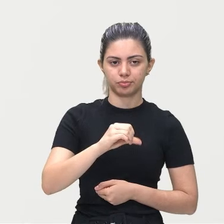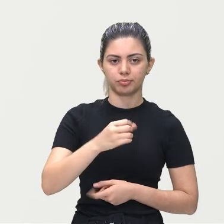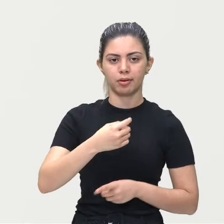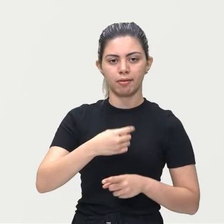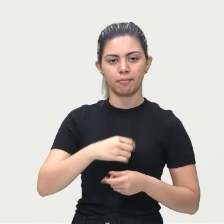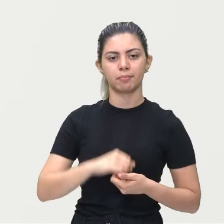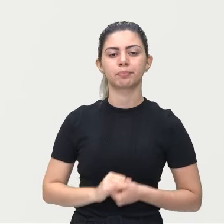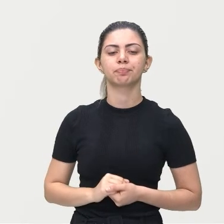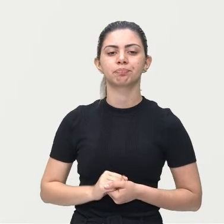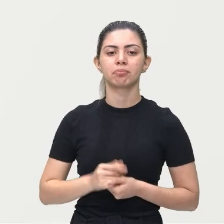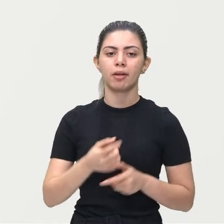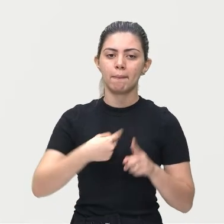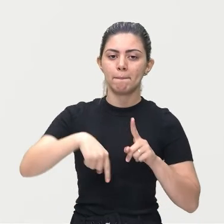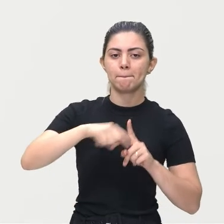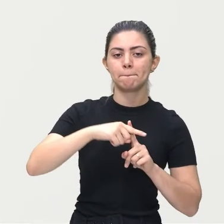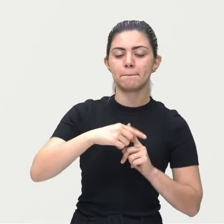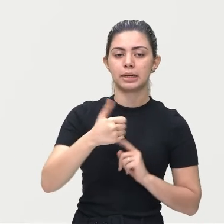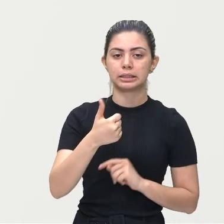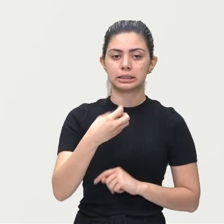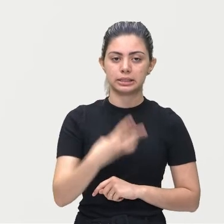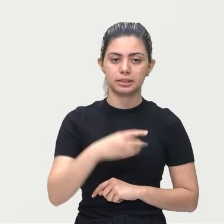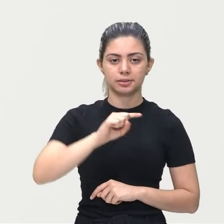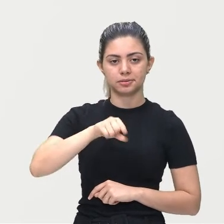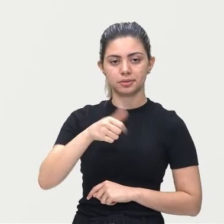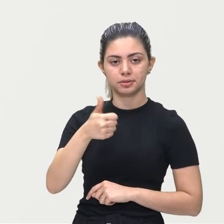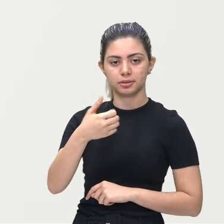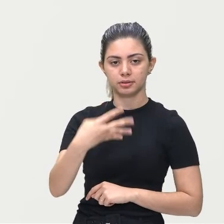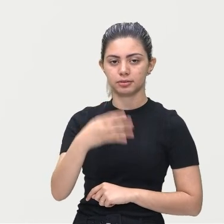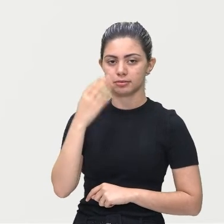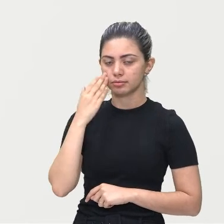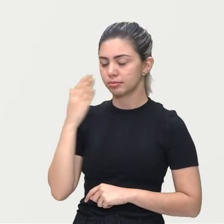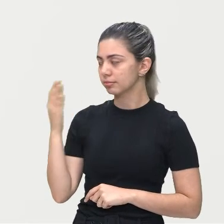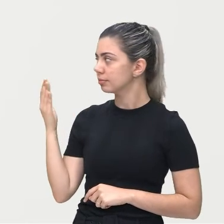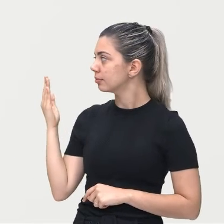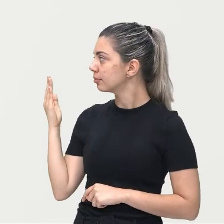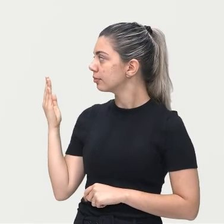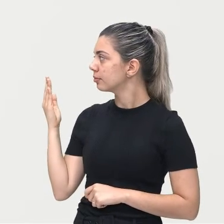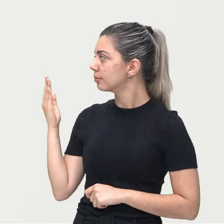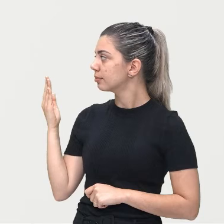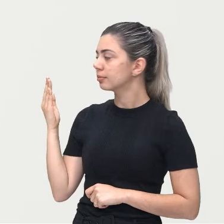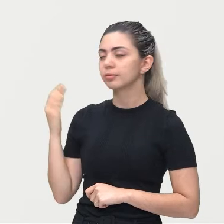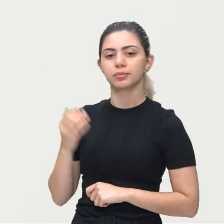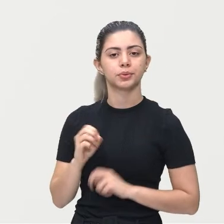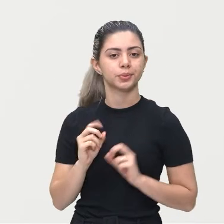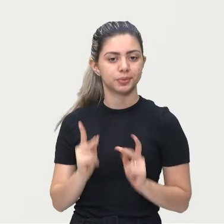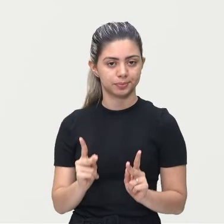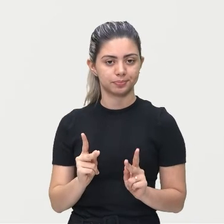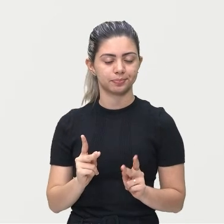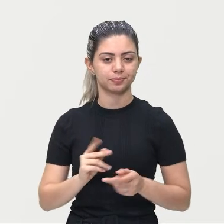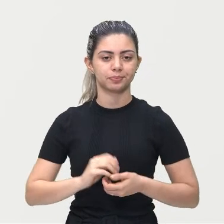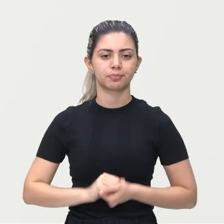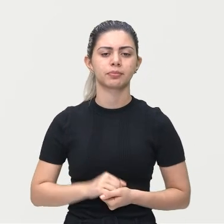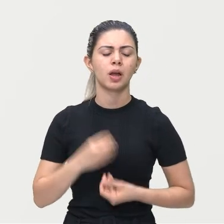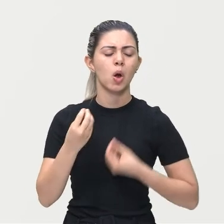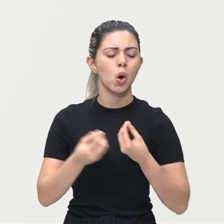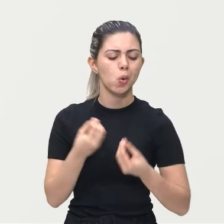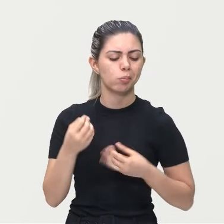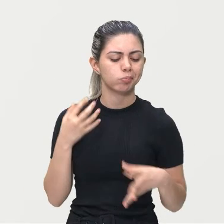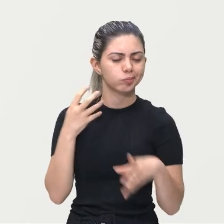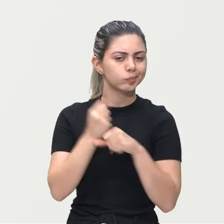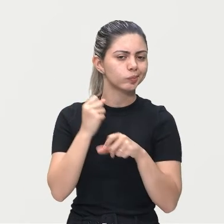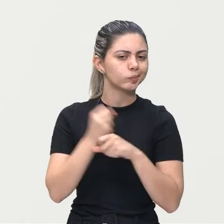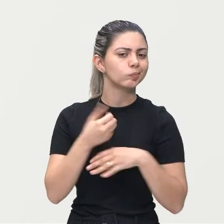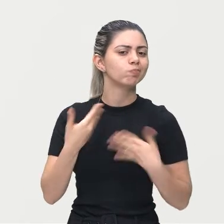879 milésimos, mais 13 inteiros e 14 centésimos, beleza? Então, como é que vai ficar